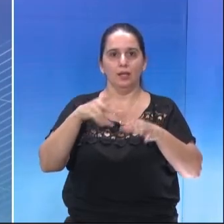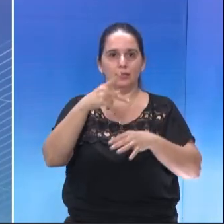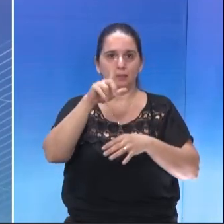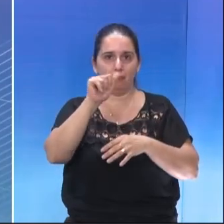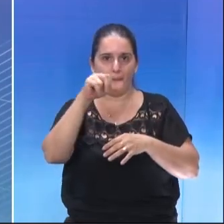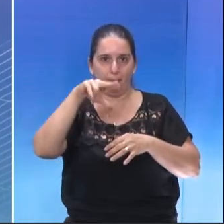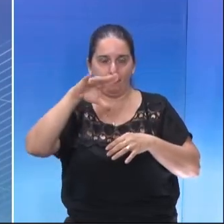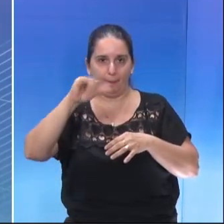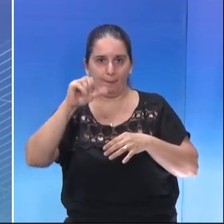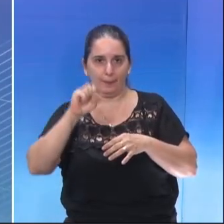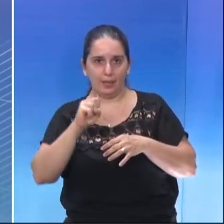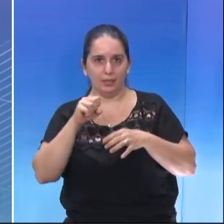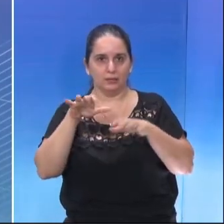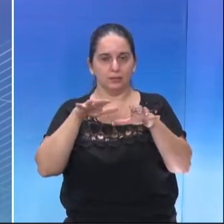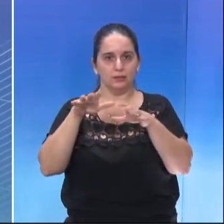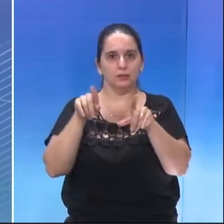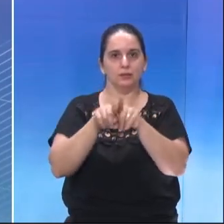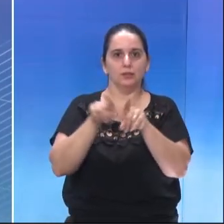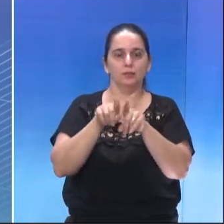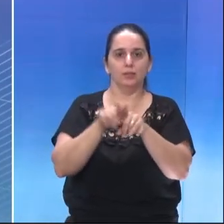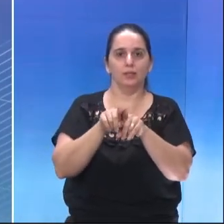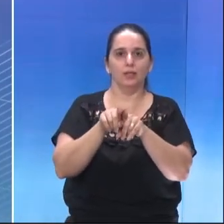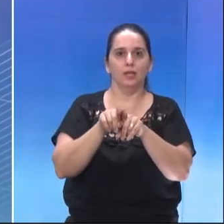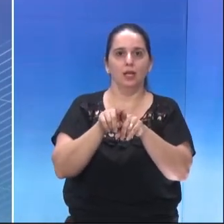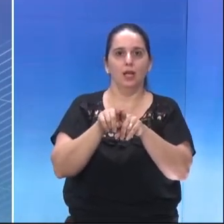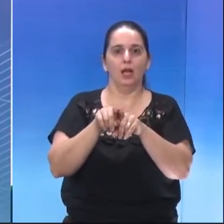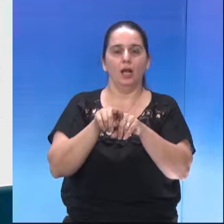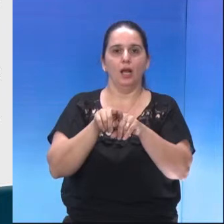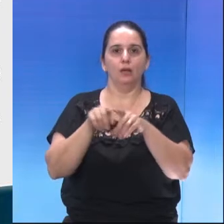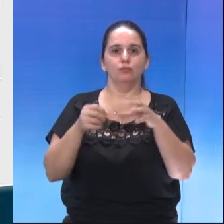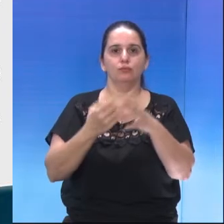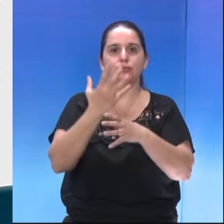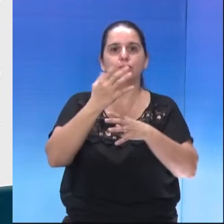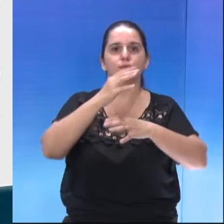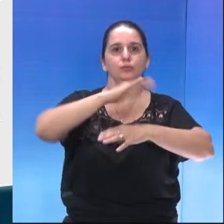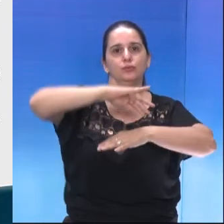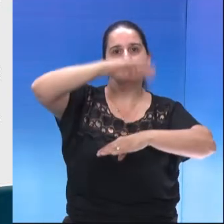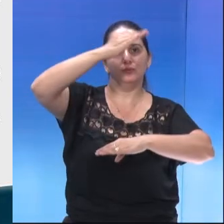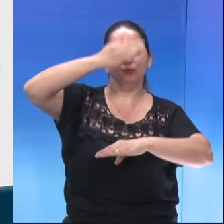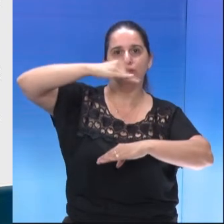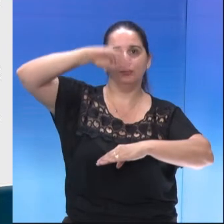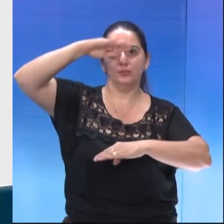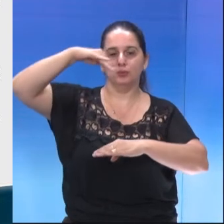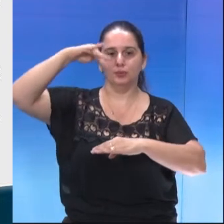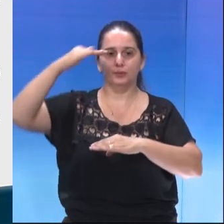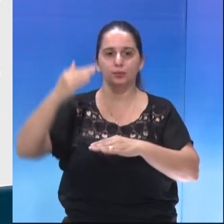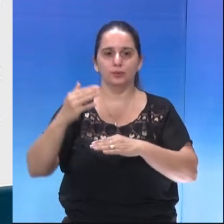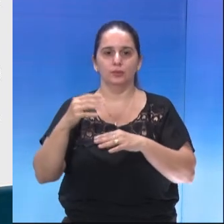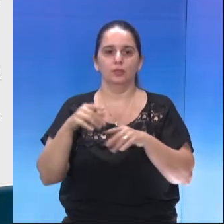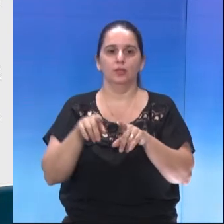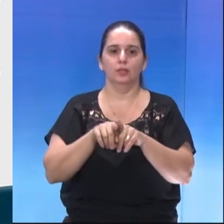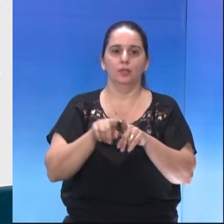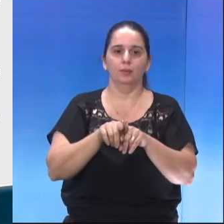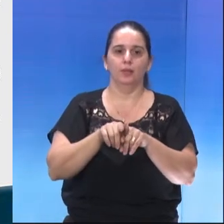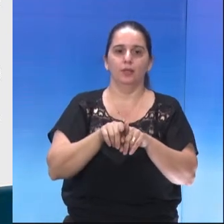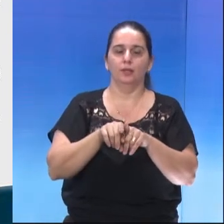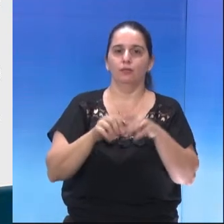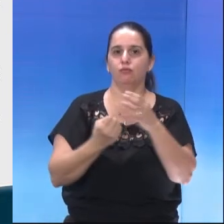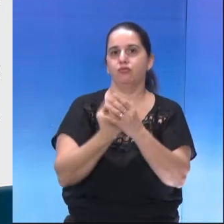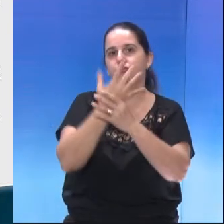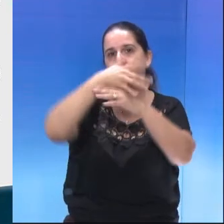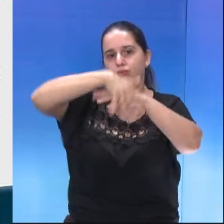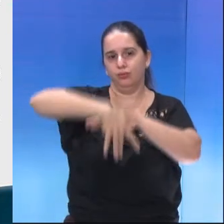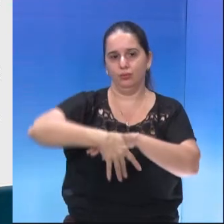placas tectônicas, a gente tem a formação das cordilheiras, e não, como aqui a questão está apresentando, de áreas vulcânicas,